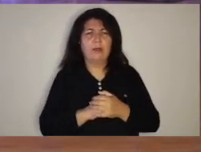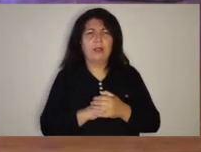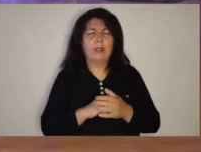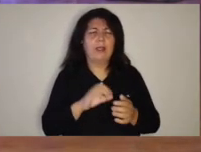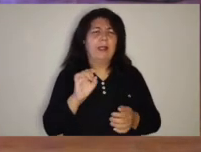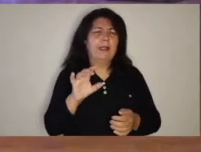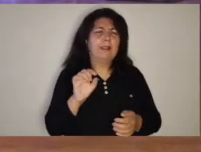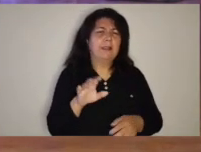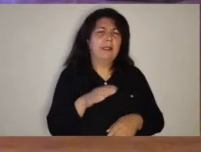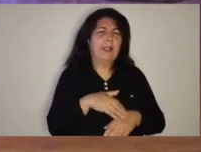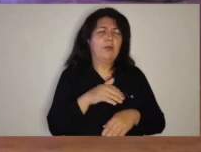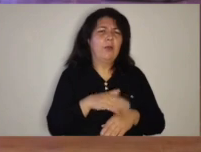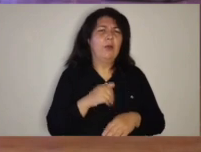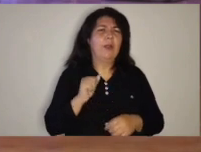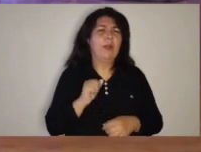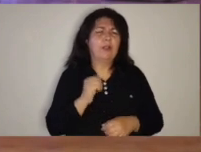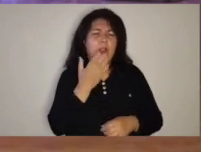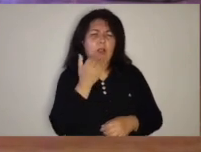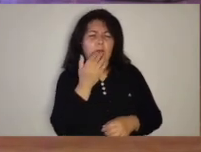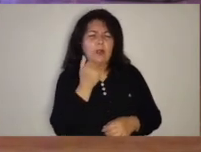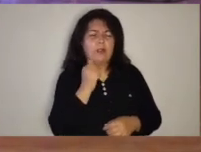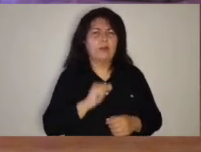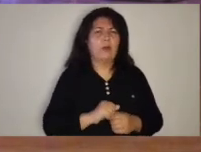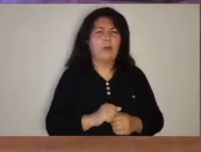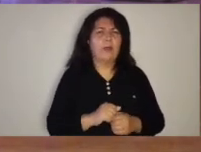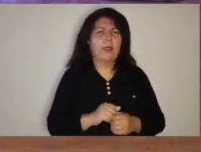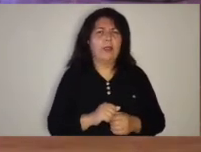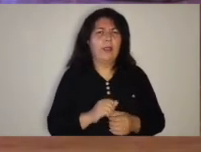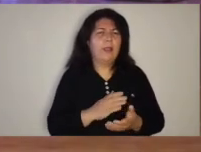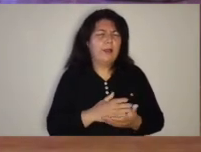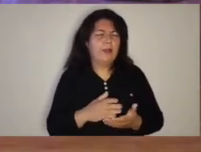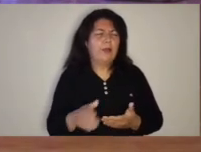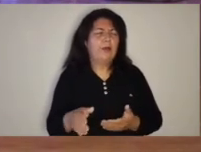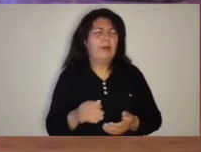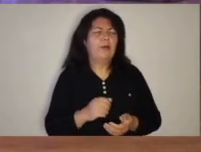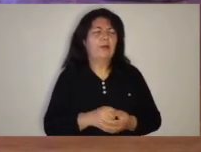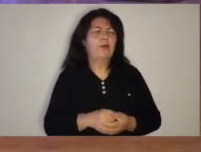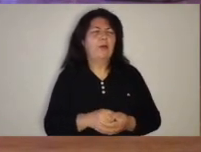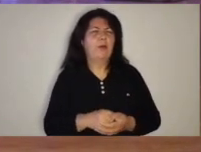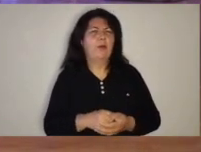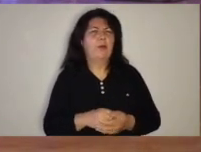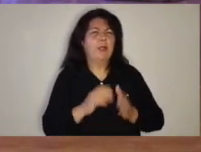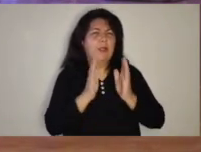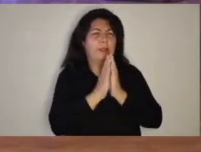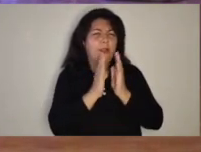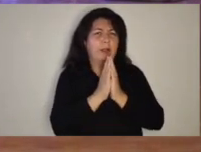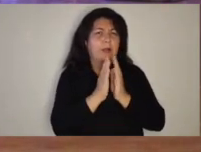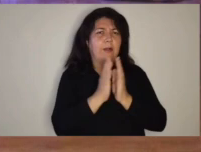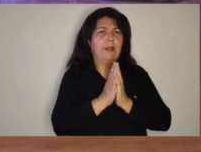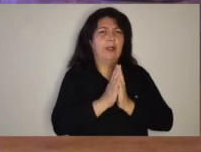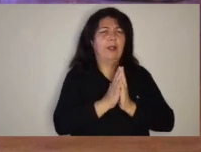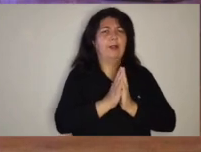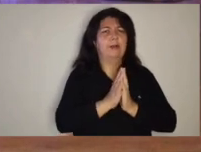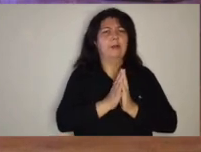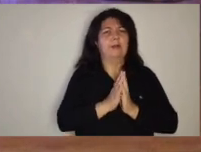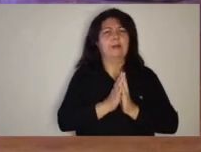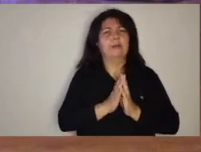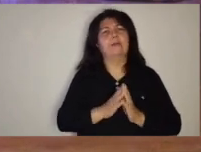E se cada momento, irmãos, que eu fosse fazer um lanche, eu dedicasse mais um momento para entrar ali na presença do Senhor.